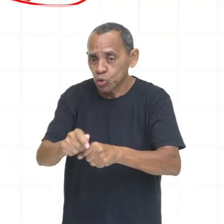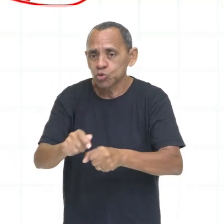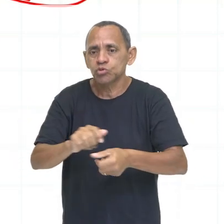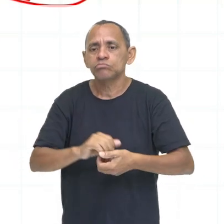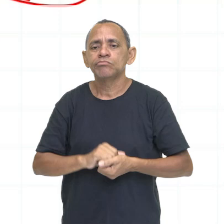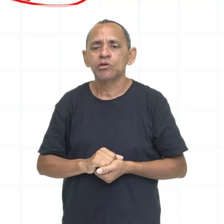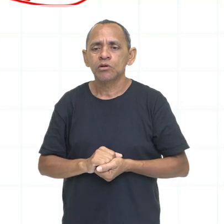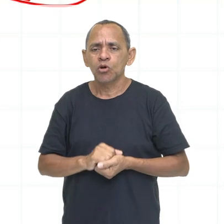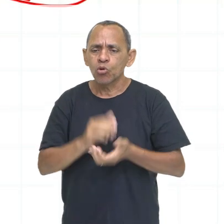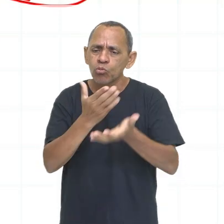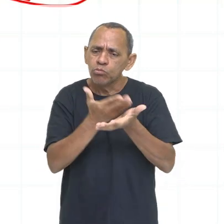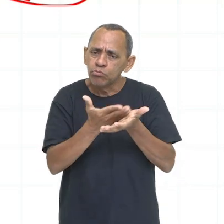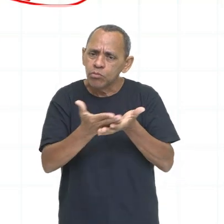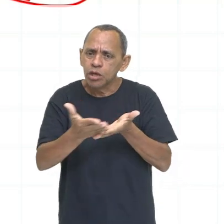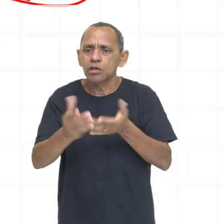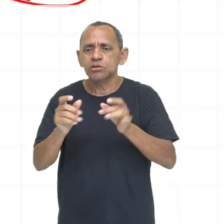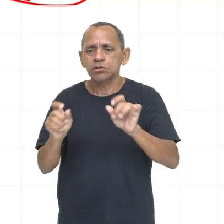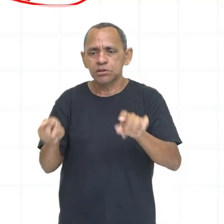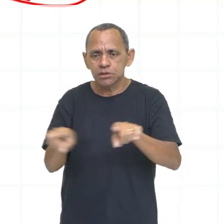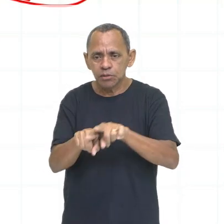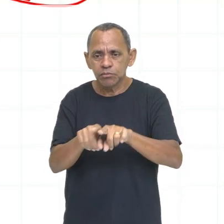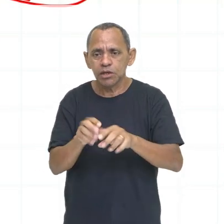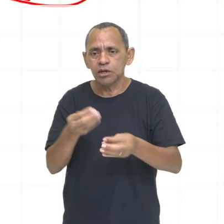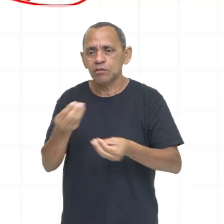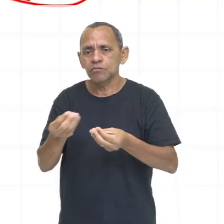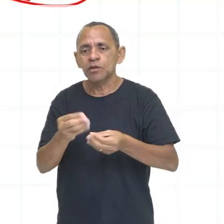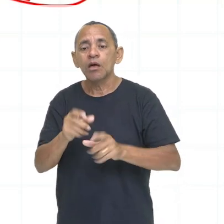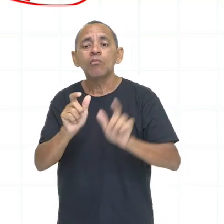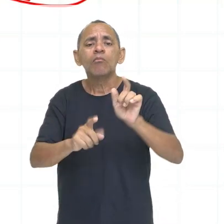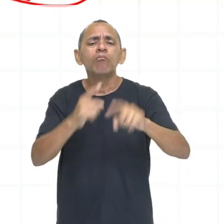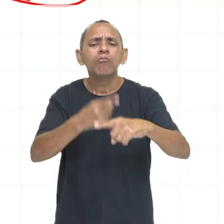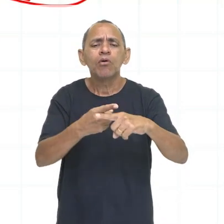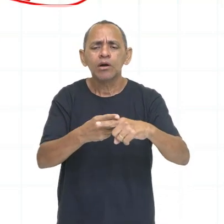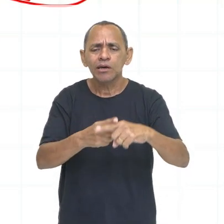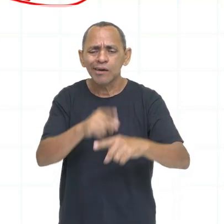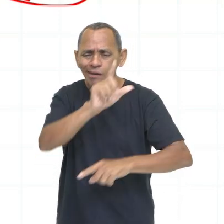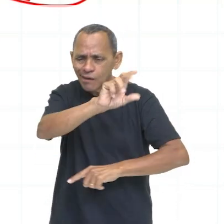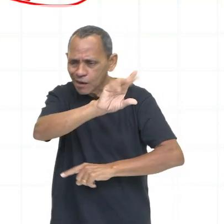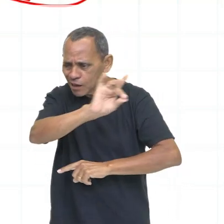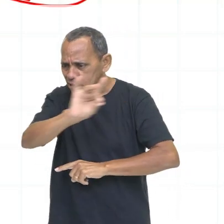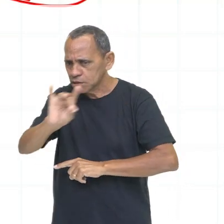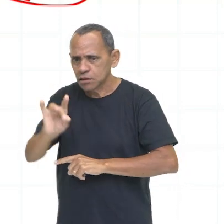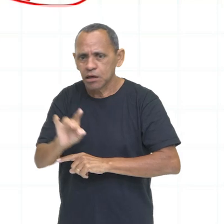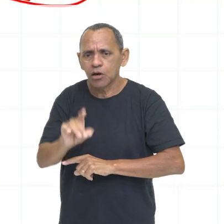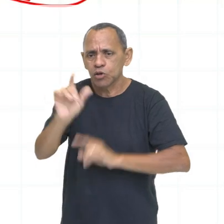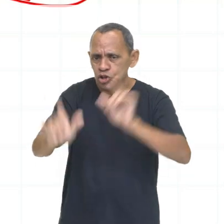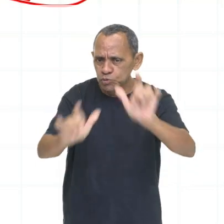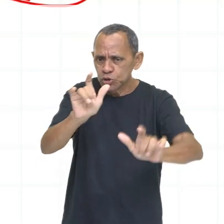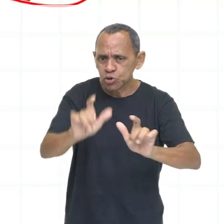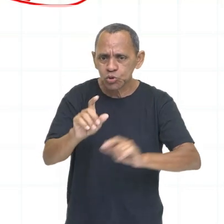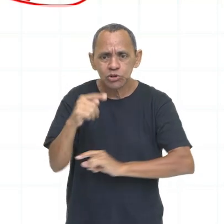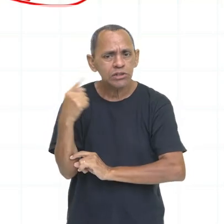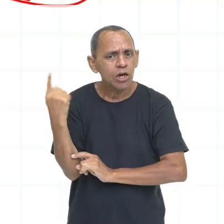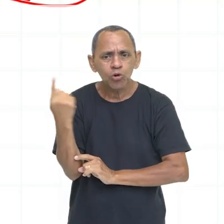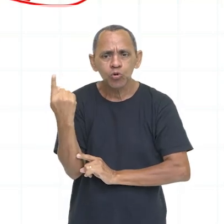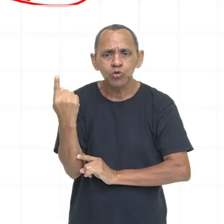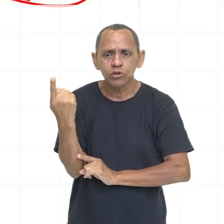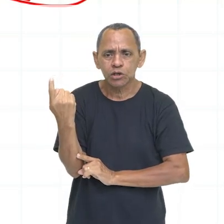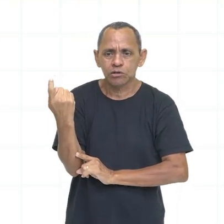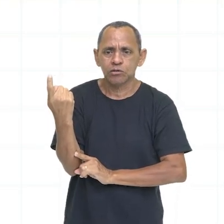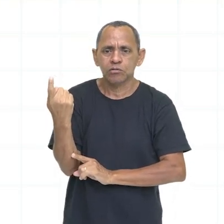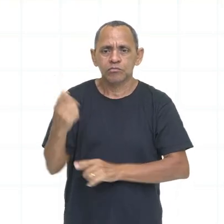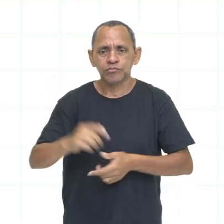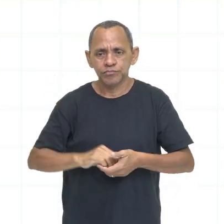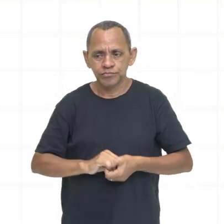cada indivíduo, do porquê cada um de nós é único. Vamos ver agora uma contribuição final desse texto. Olha